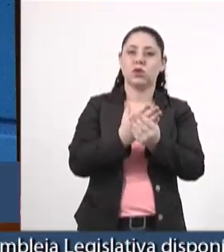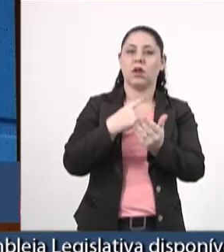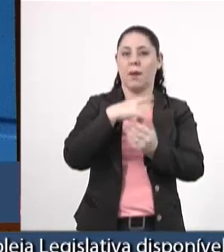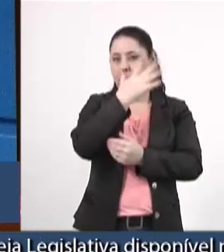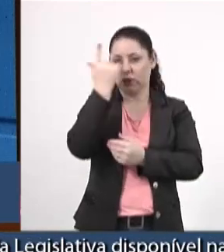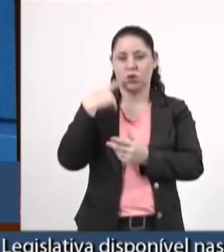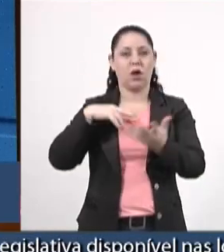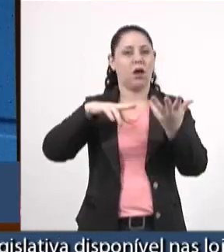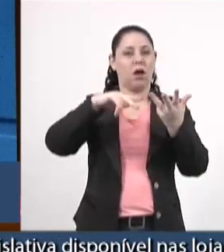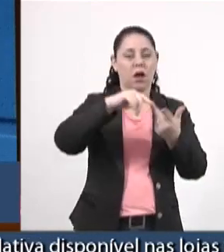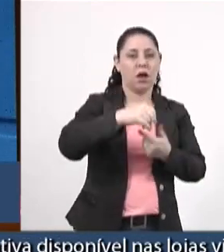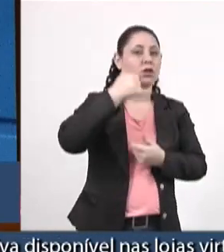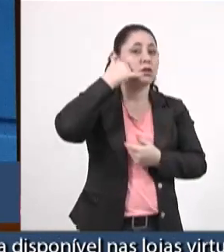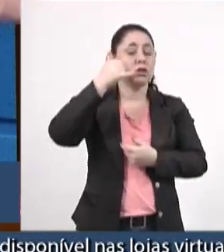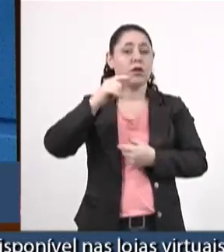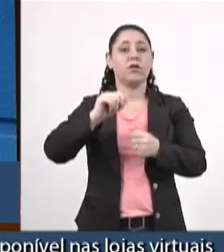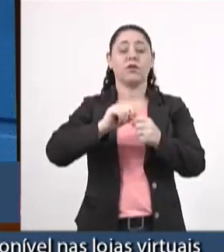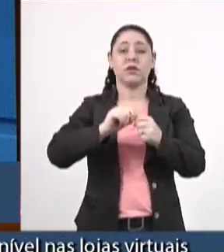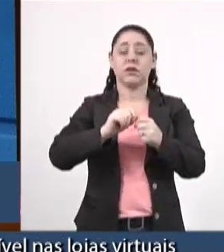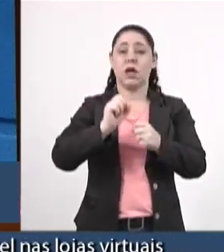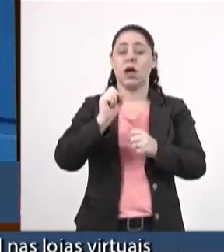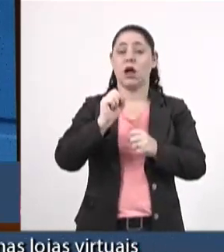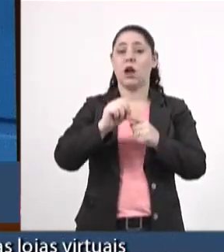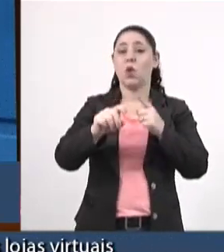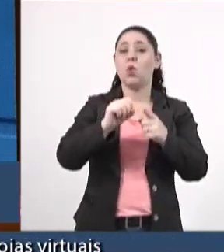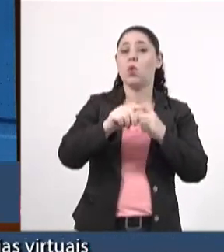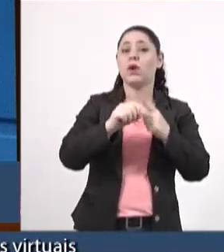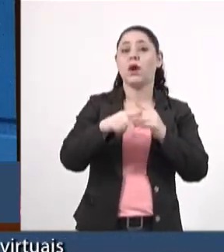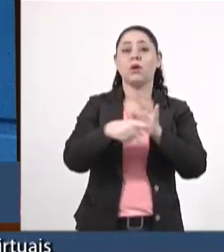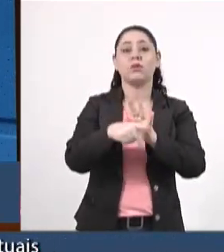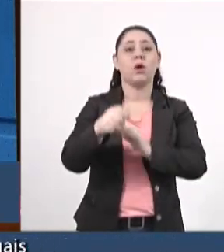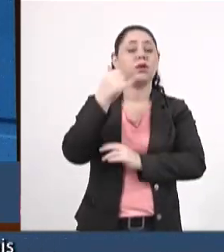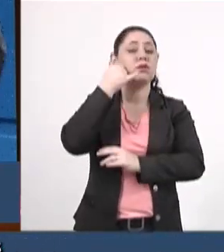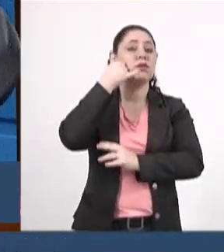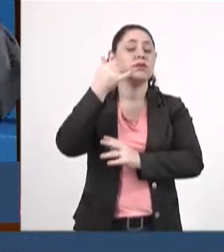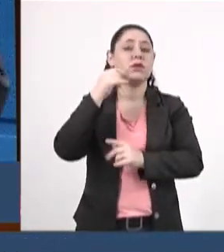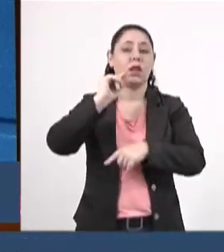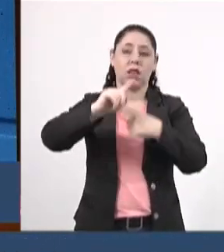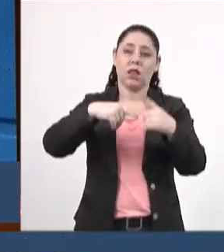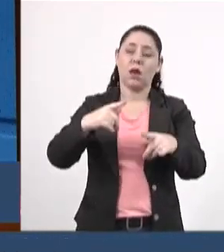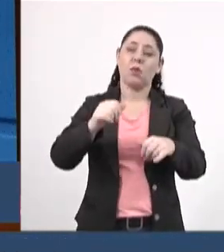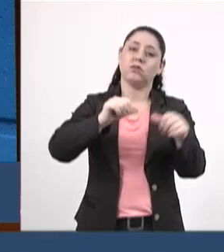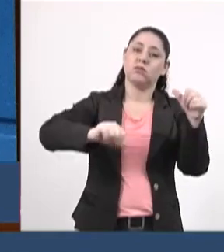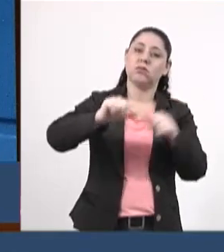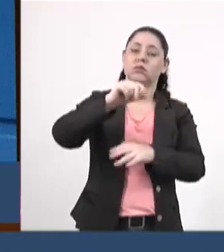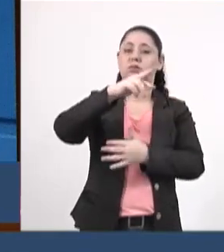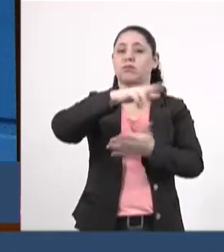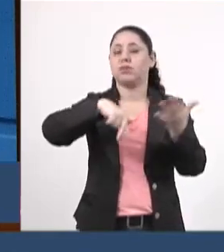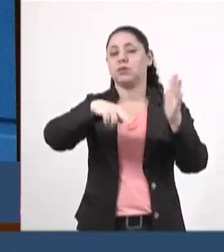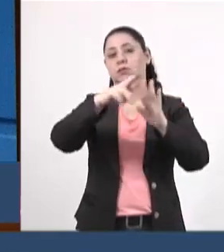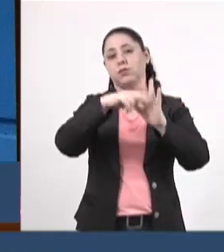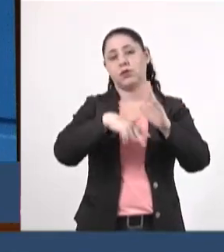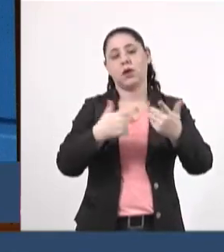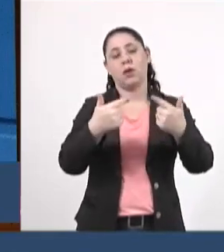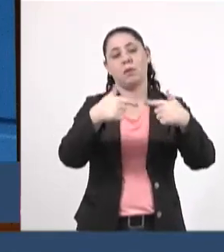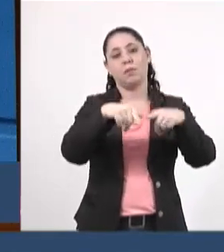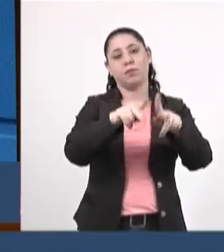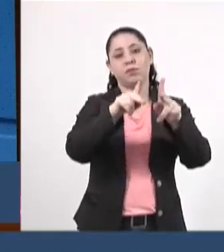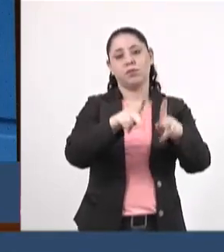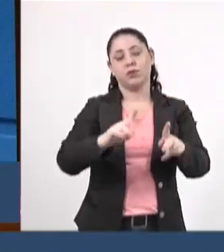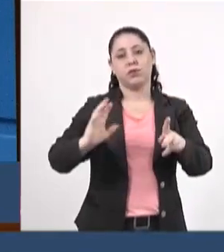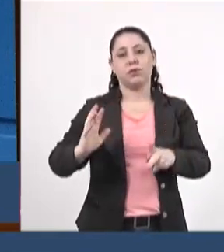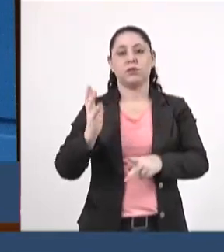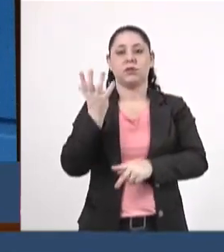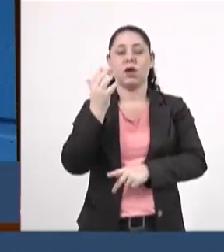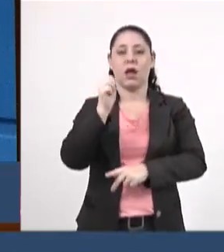que tinha vários telefones fixos que até fazia aluguel, alugava-se telefone. Depois da regulamentação da parceria público-privada que